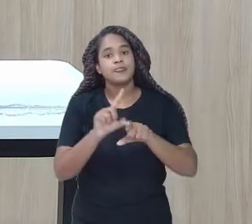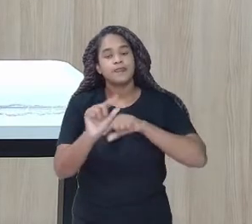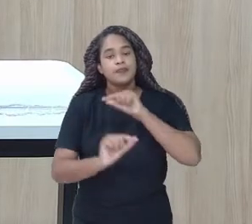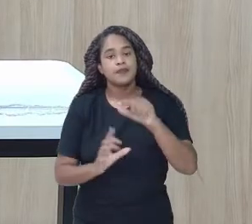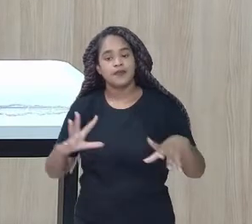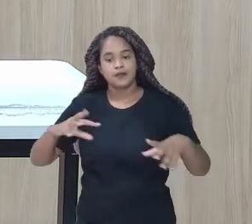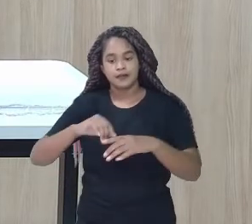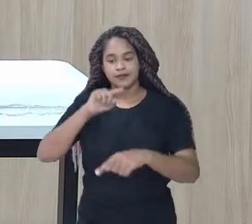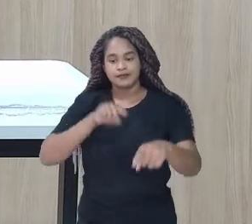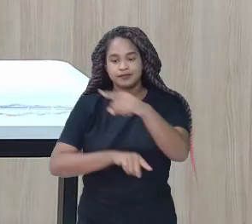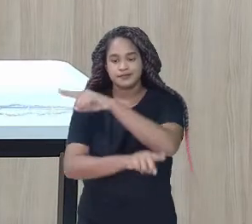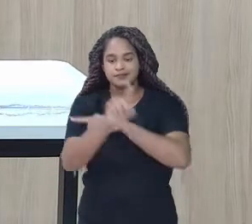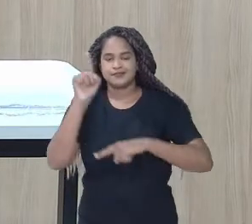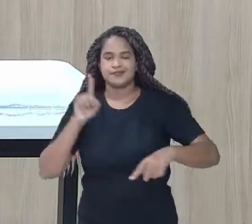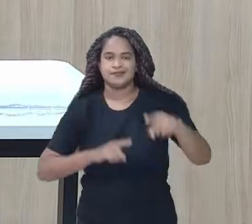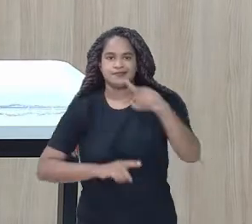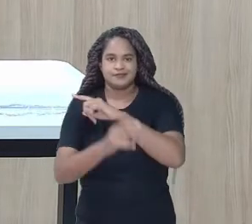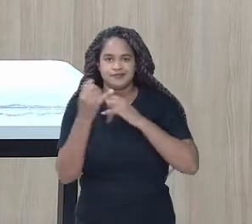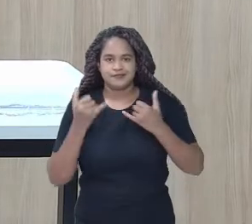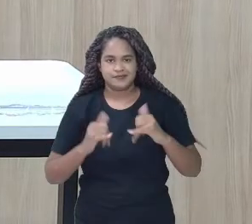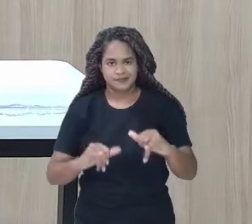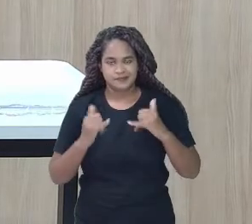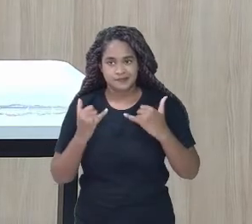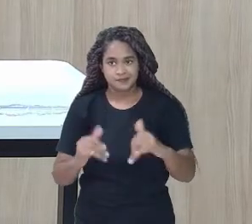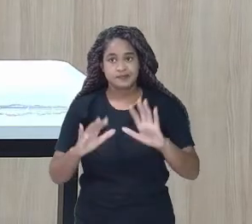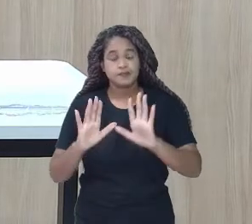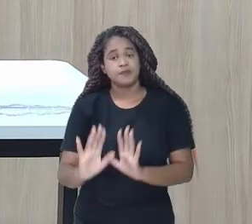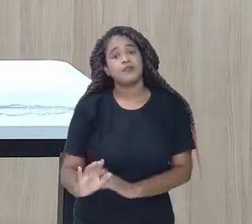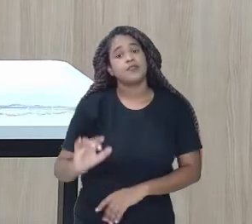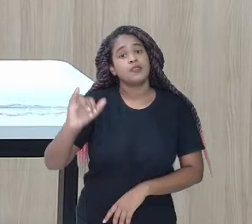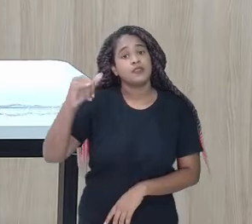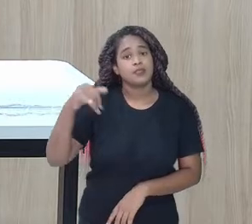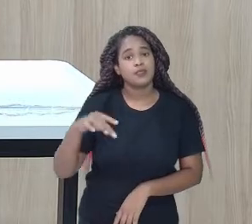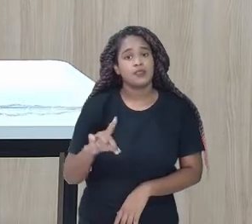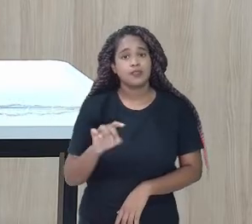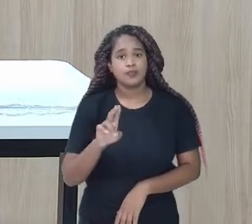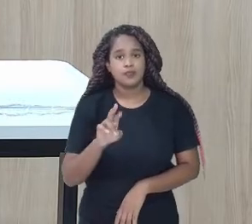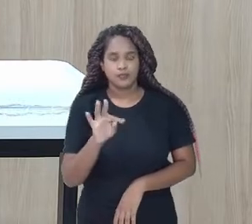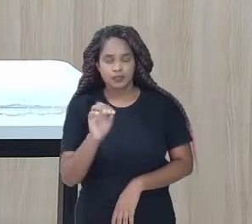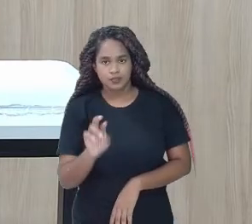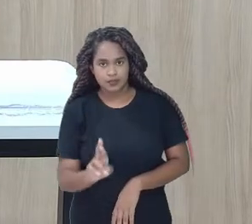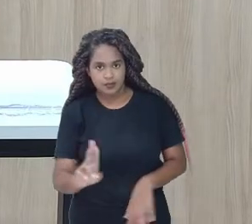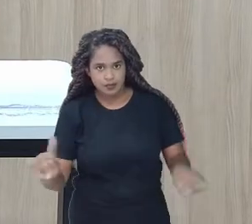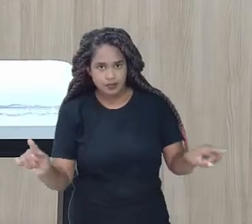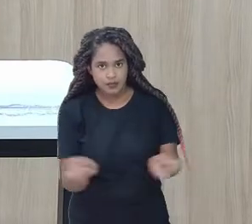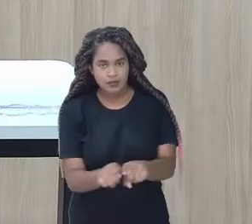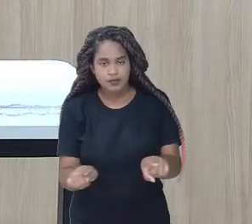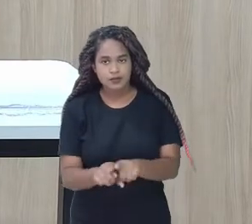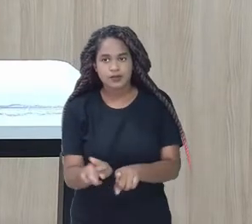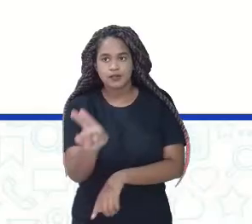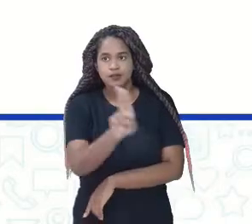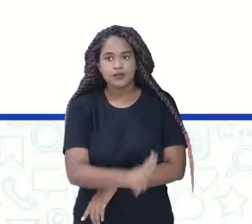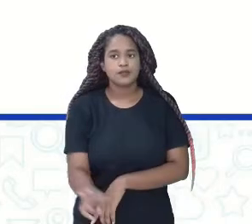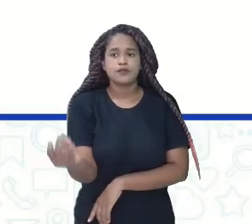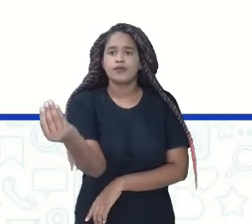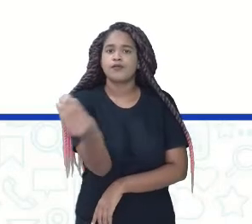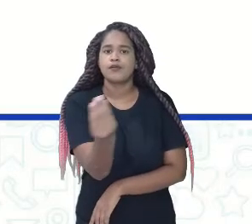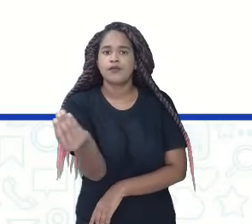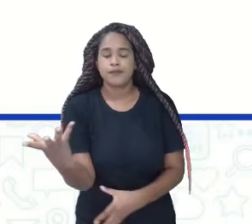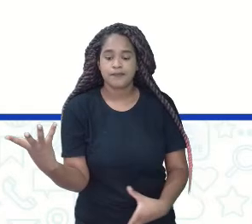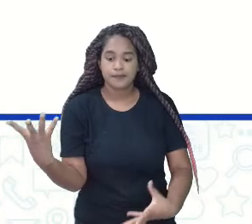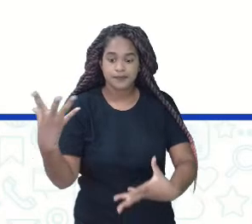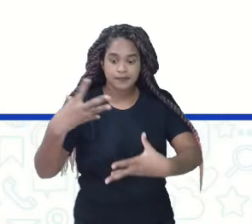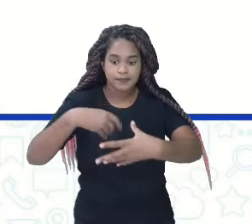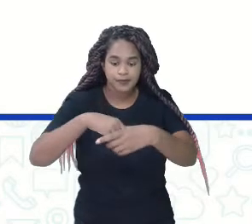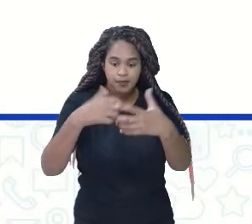circuitos elétricos. Lembrando que o indutor, ele também é usado nos circuitos